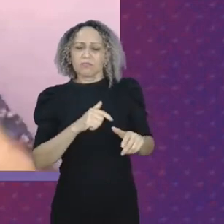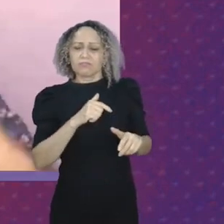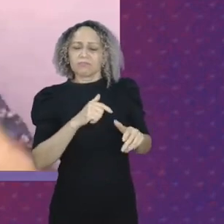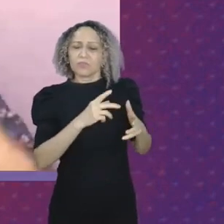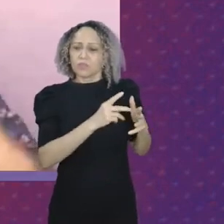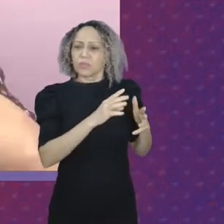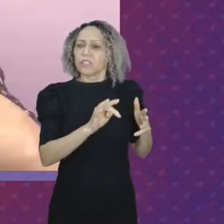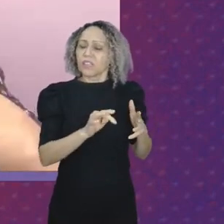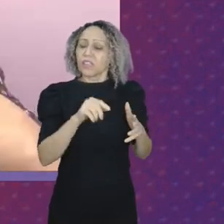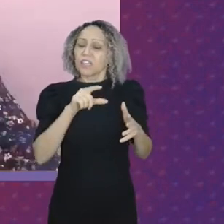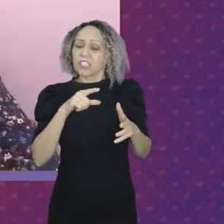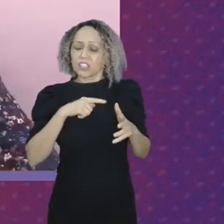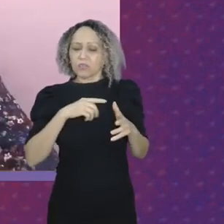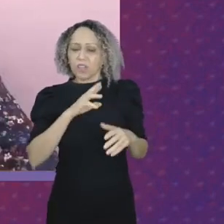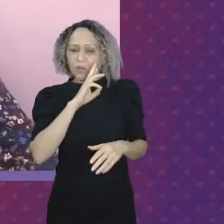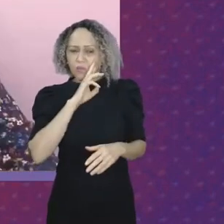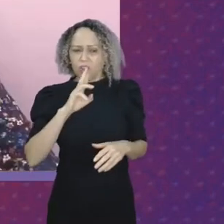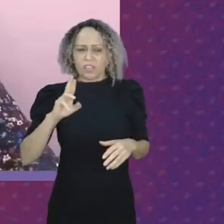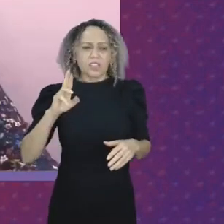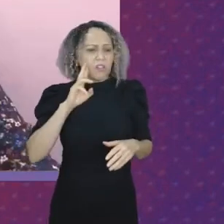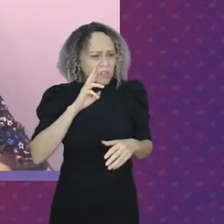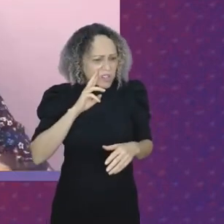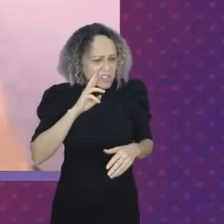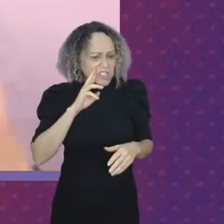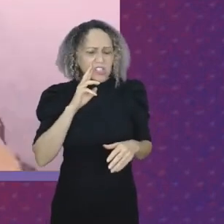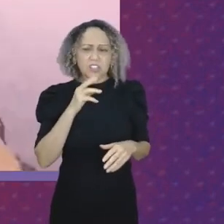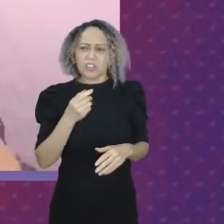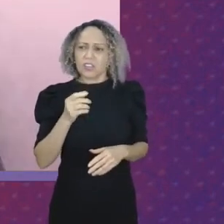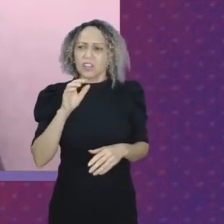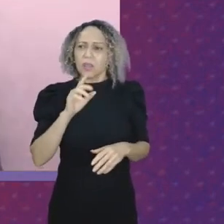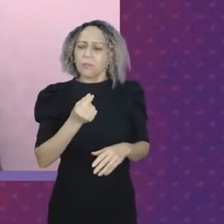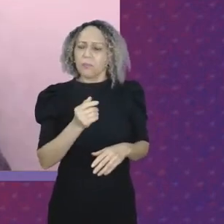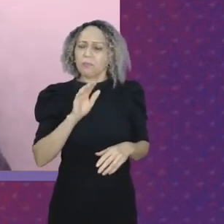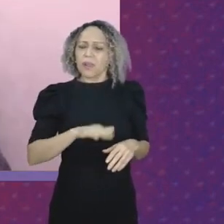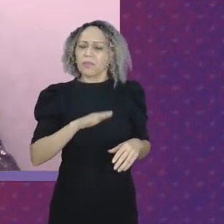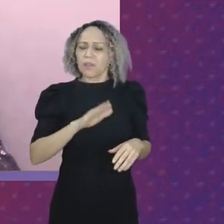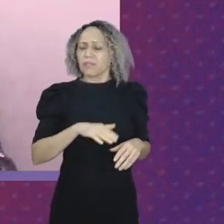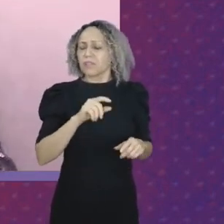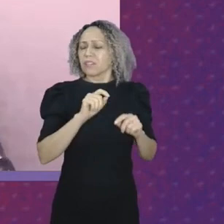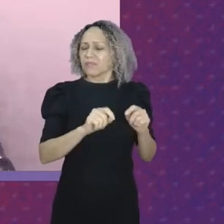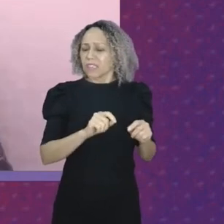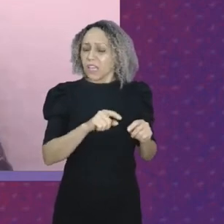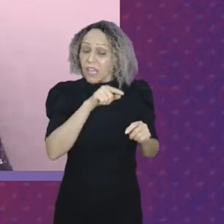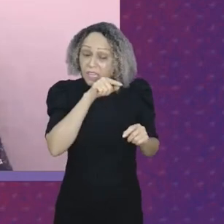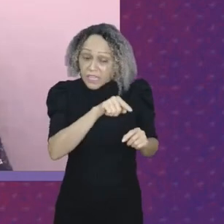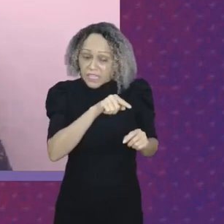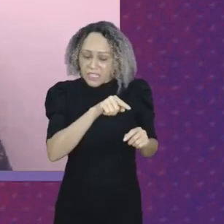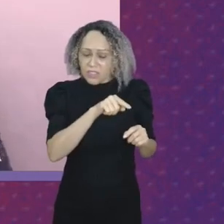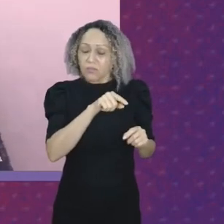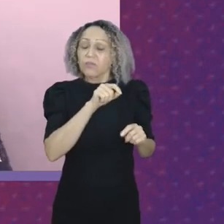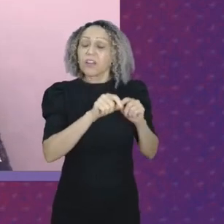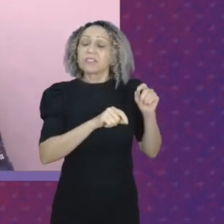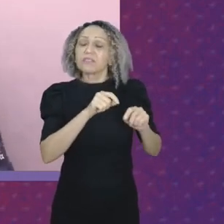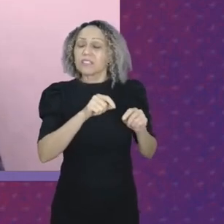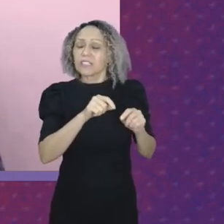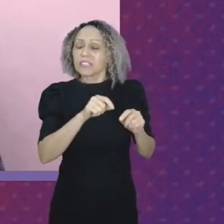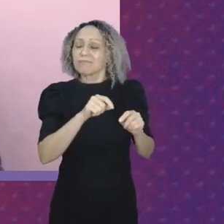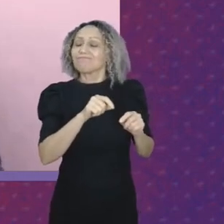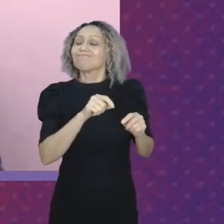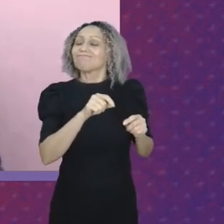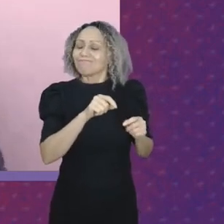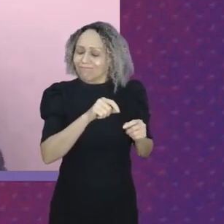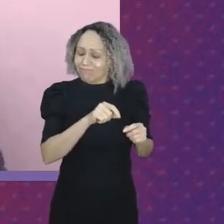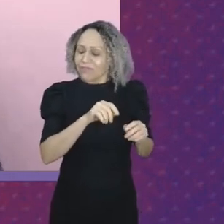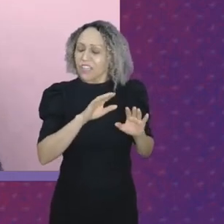não vinculam isso como uma política que garante segurança para as mulheres, mas você ter um restaurante que garante refeições diárias a